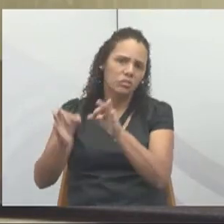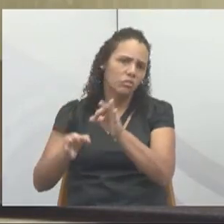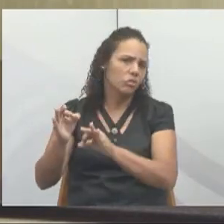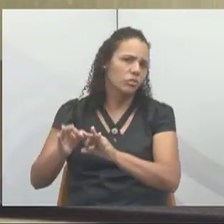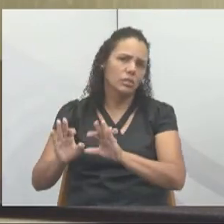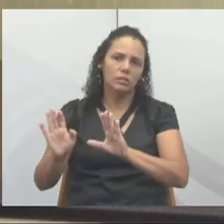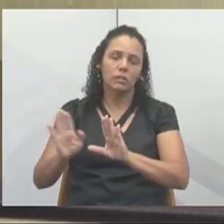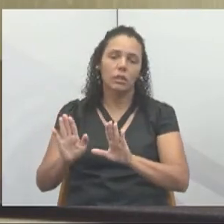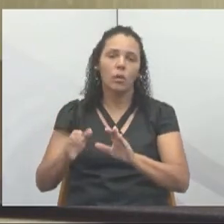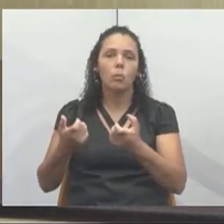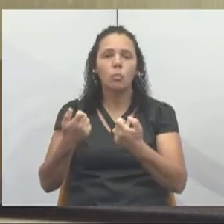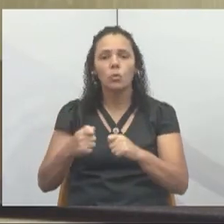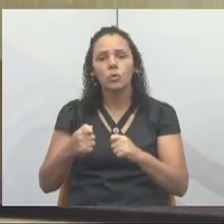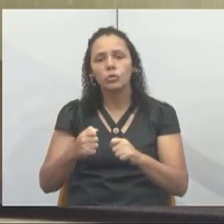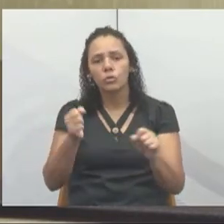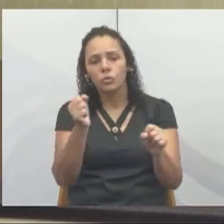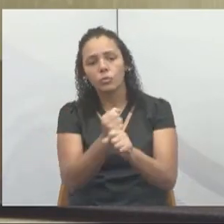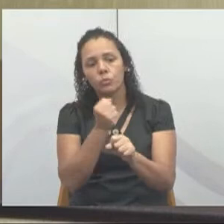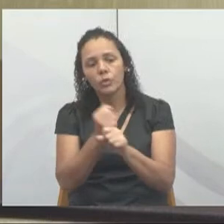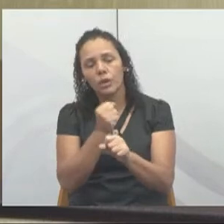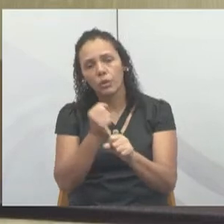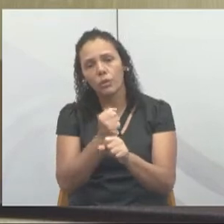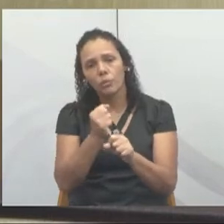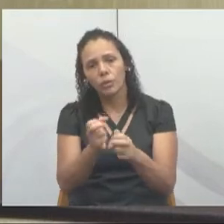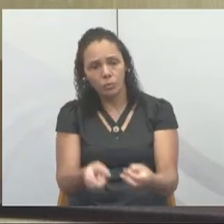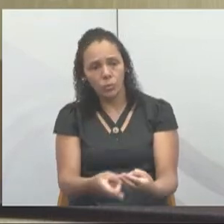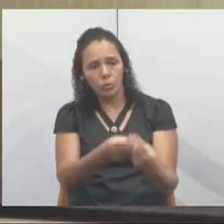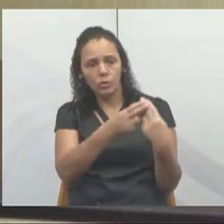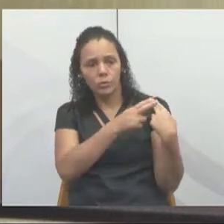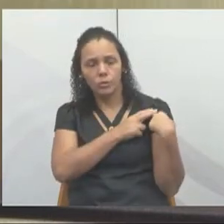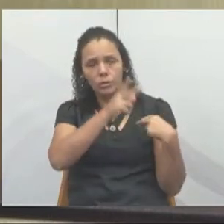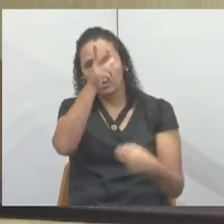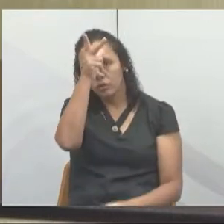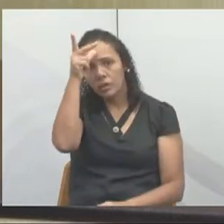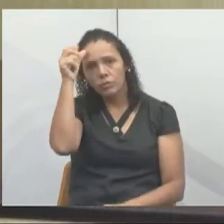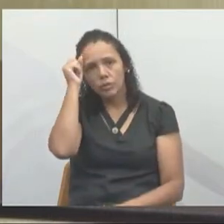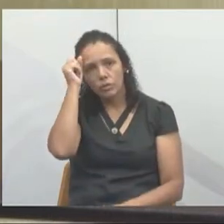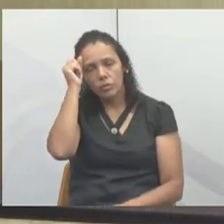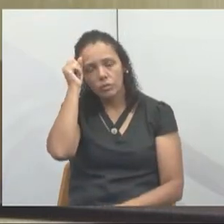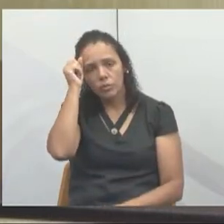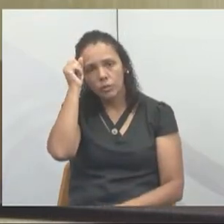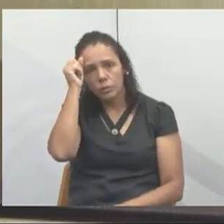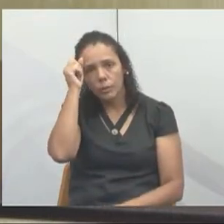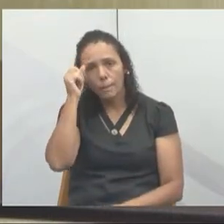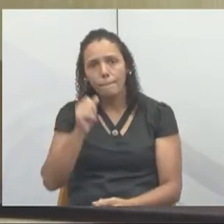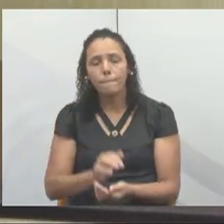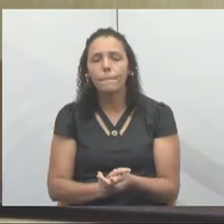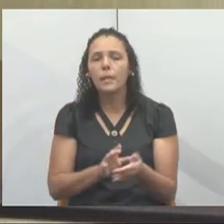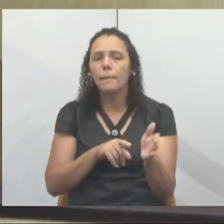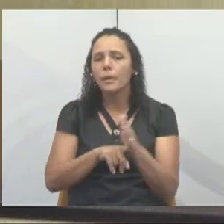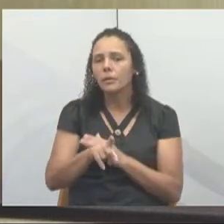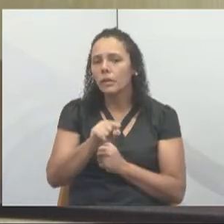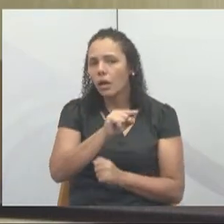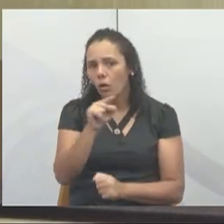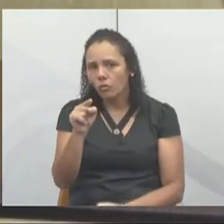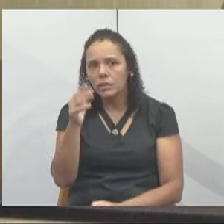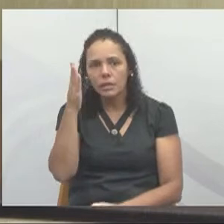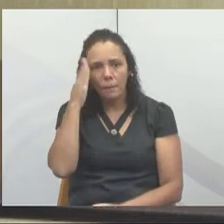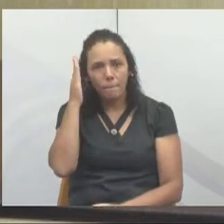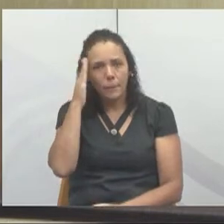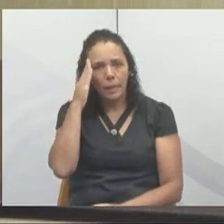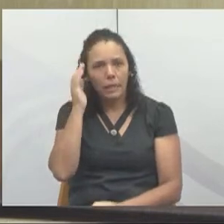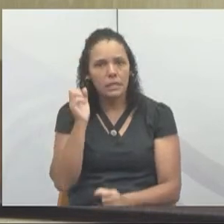fazer uma obra naquele local também, sendo que ela tem o poder de execução. Vocês pensam em tomar